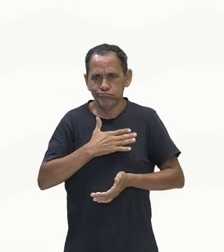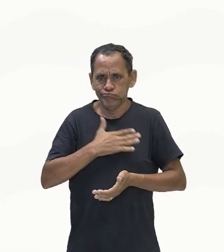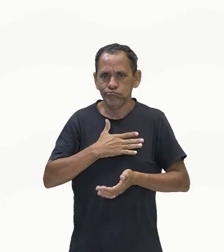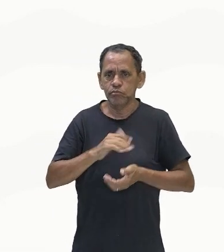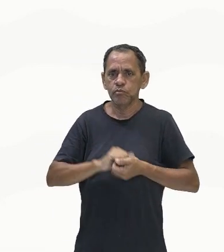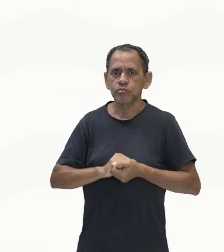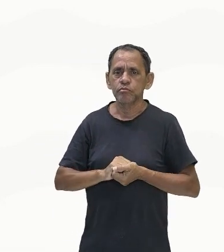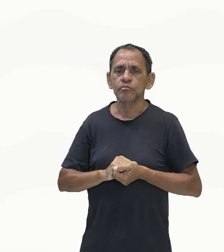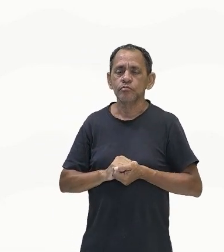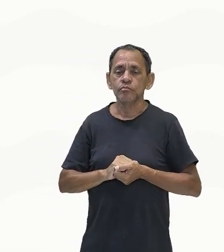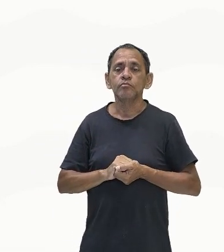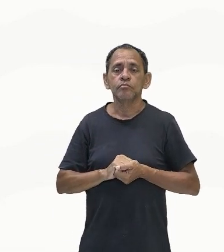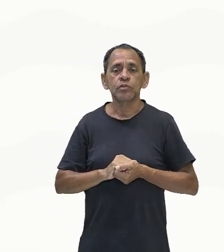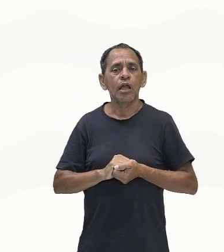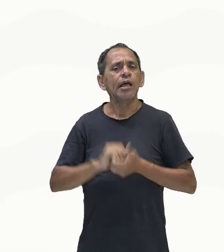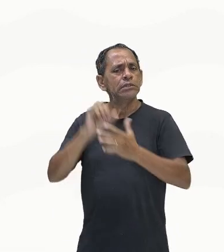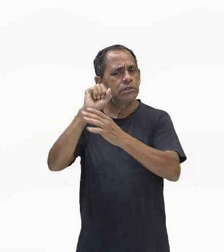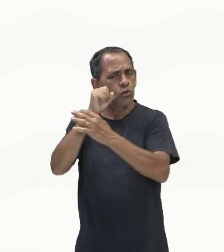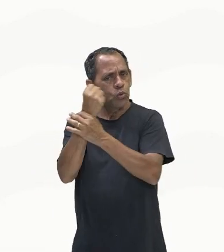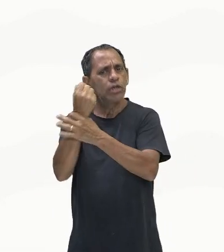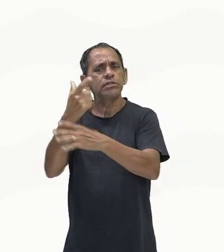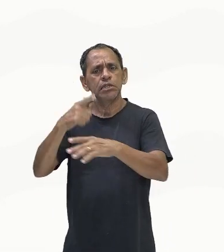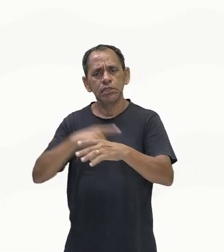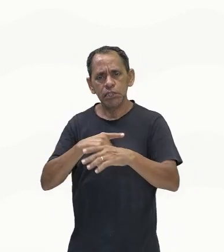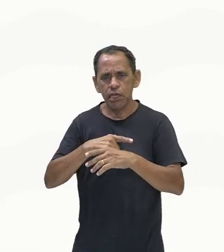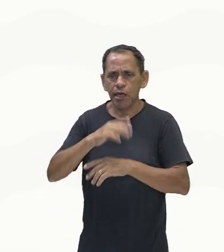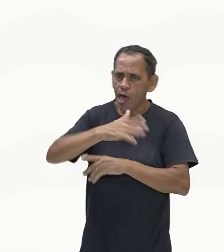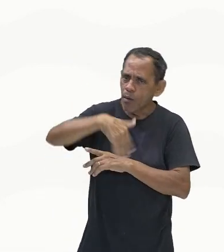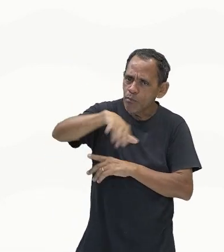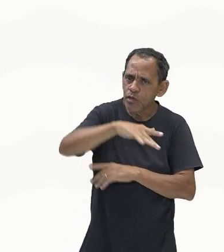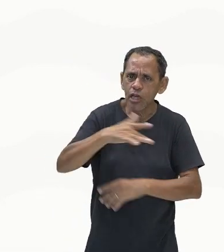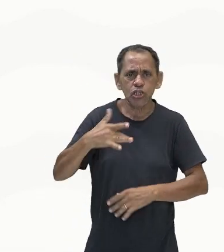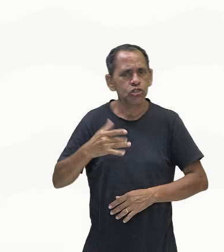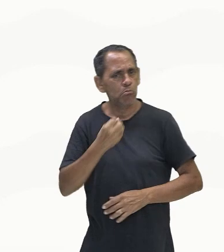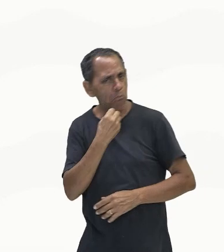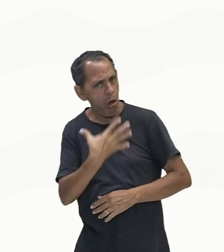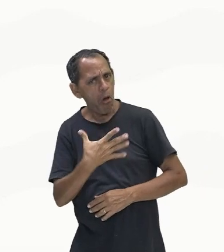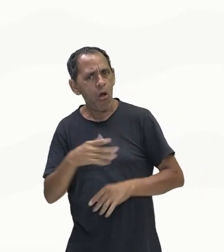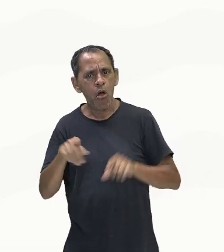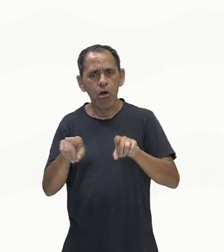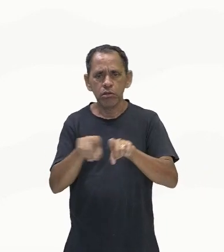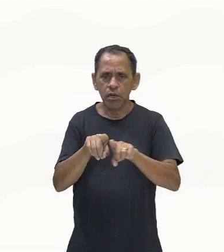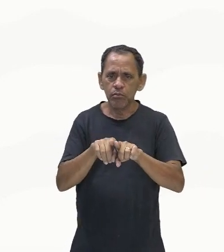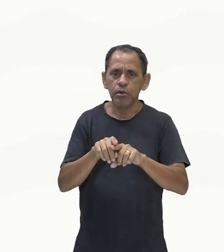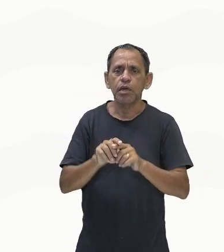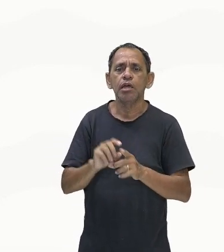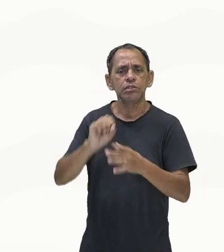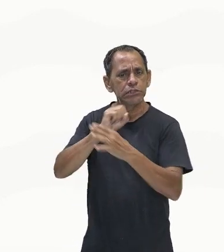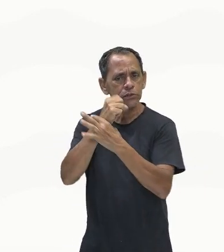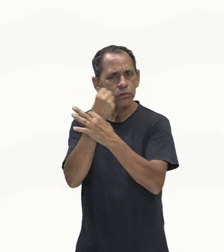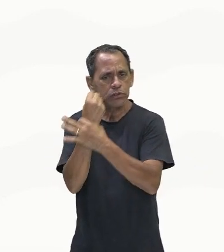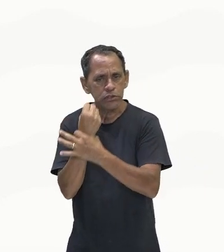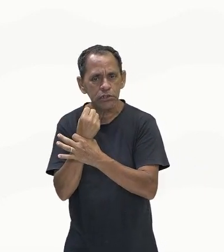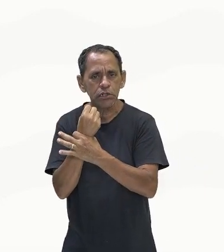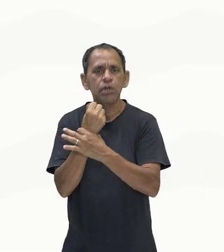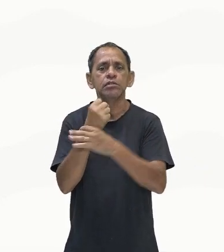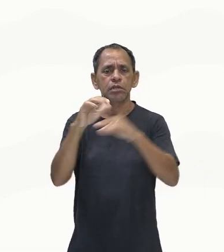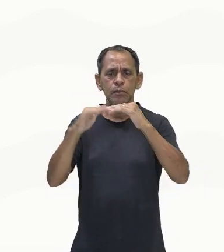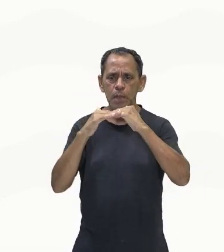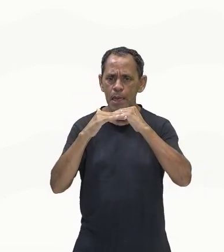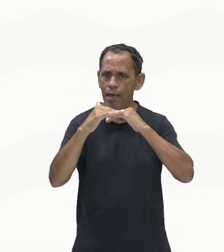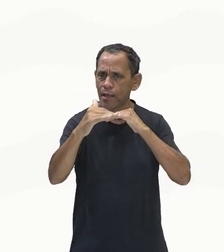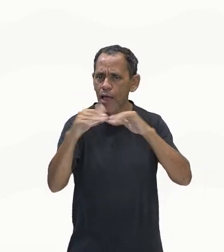Espaço, prezar pela segurança, manter o ambiente saudável, segurança e estabilidade, manter o espaço em que eu vivo